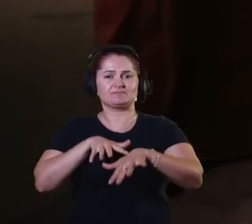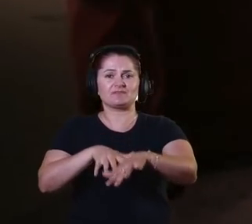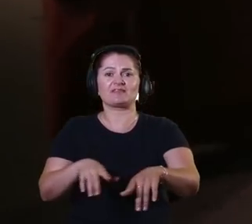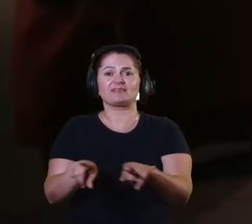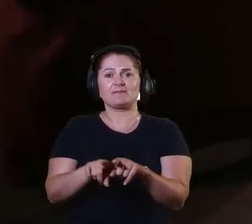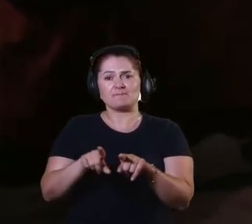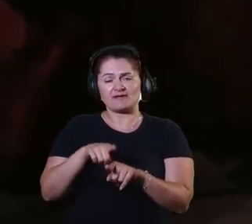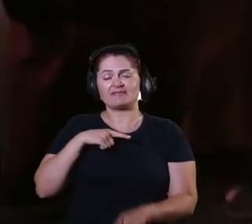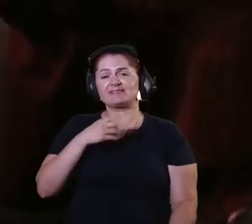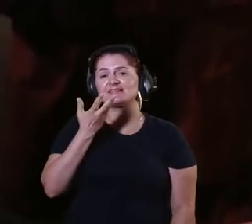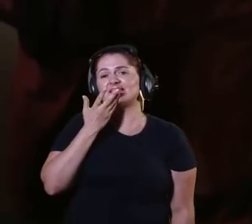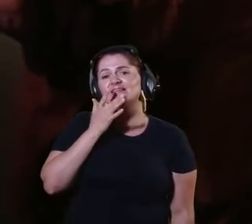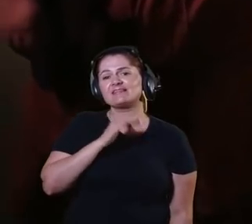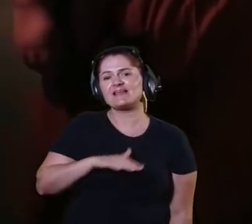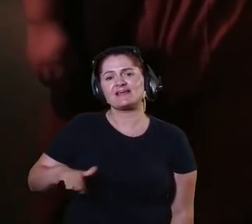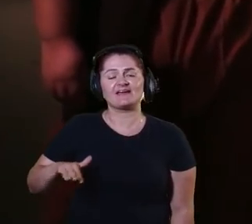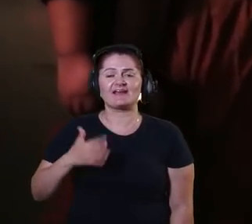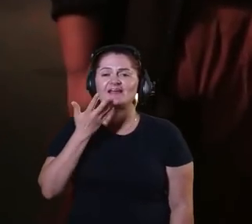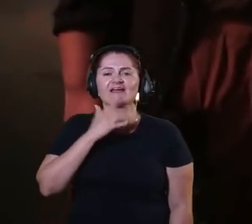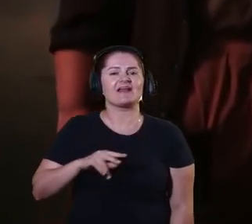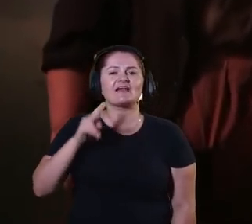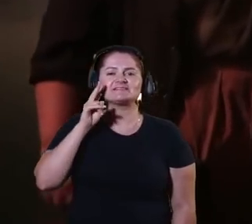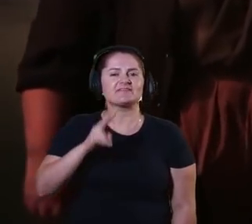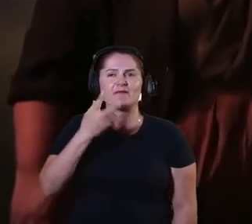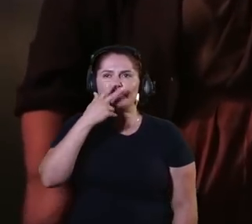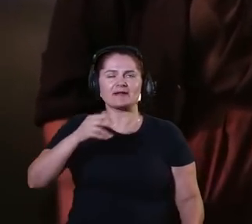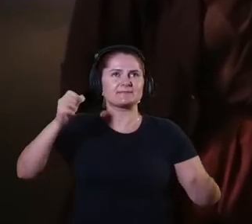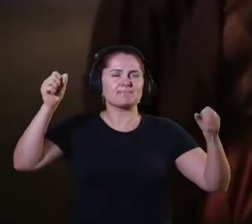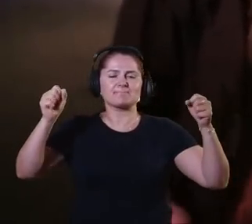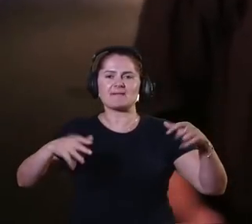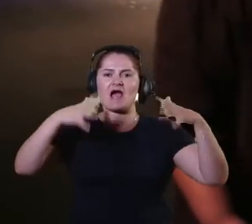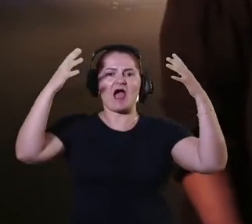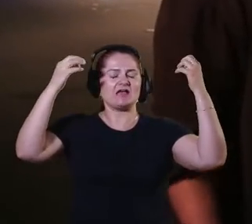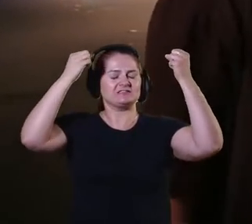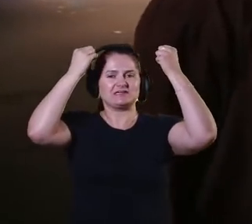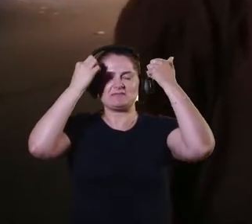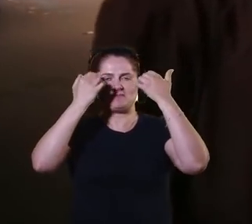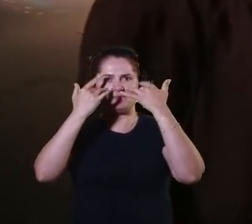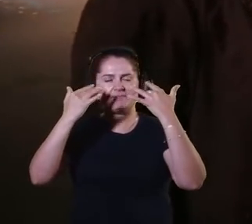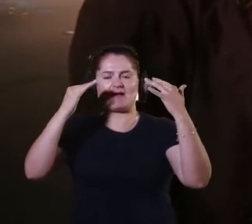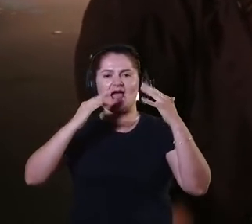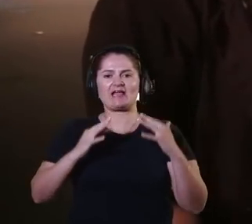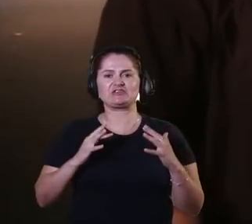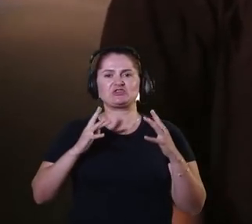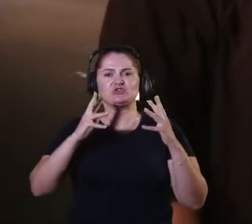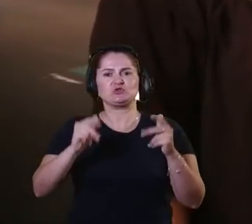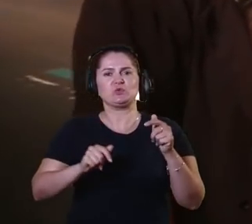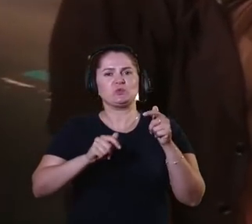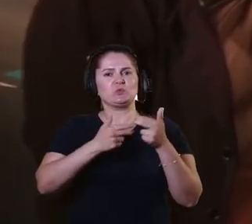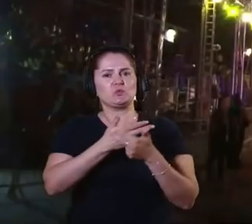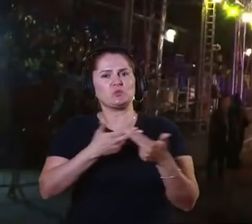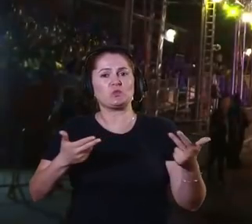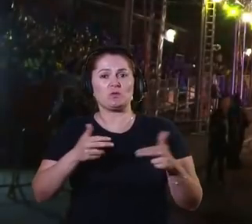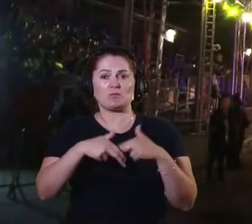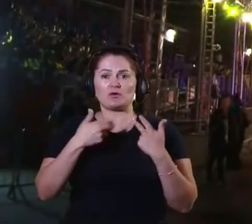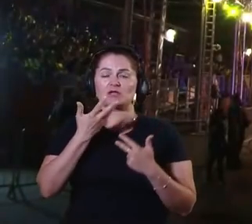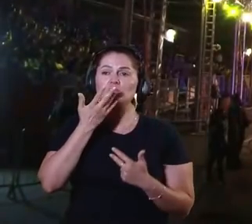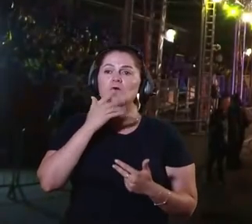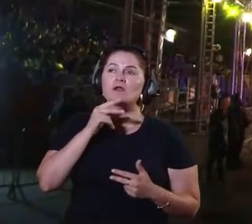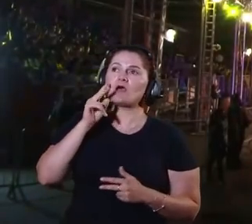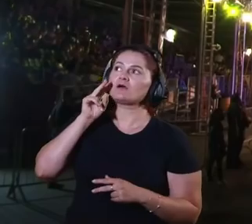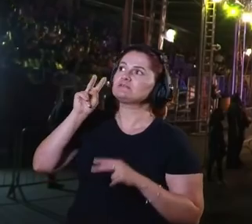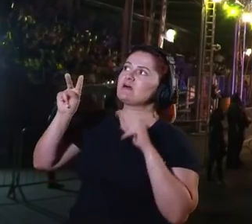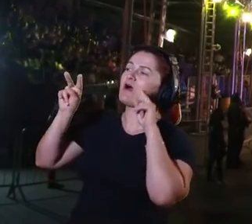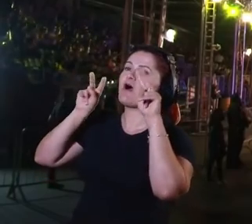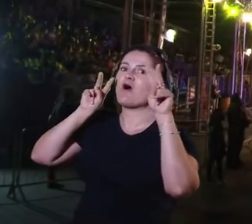mágico, né? Magnífico, ela se encanta com tudo. Então as crianças passam por aqui, reverenciando as luzes da catedral, a plateia